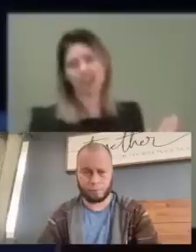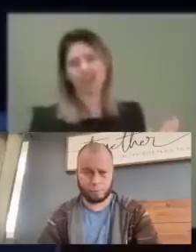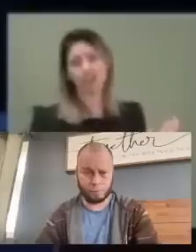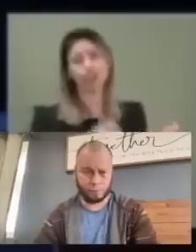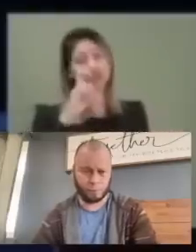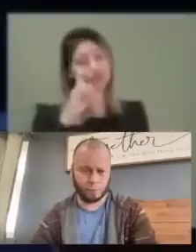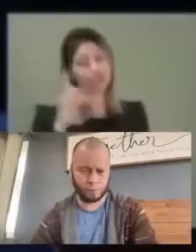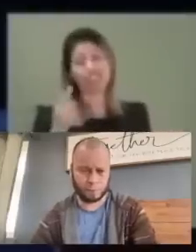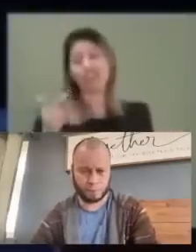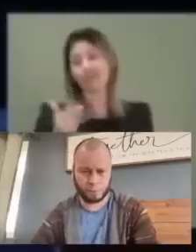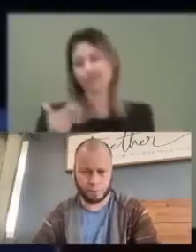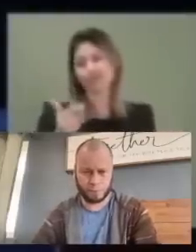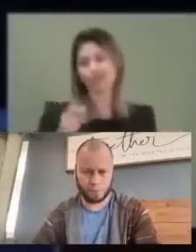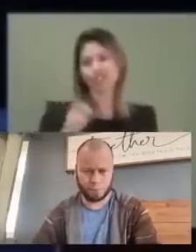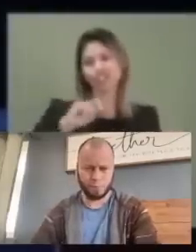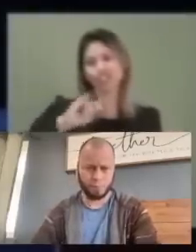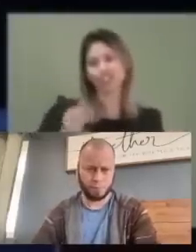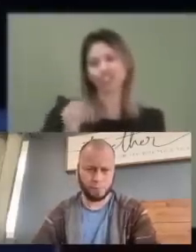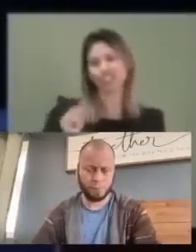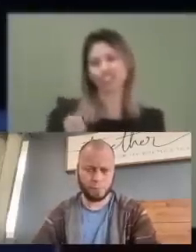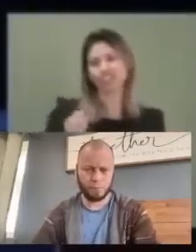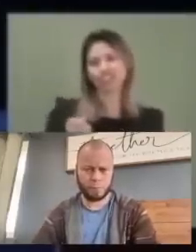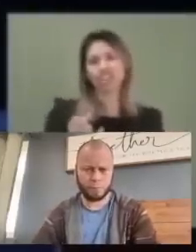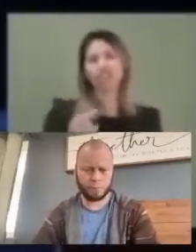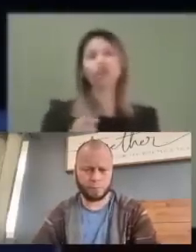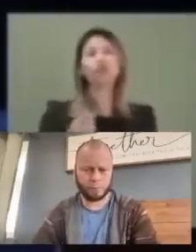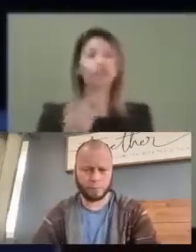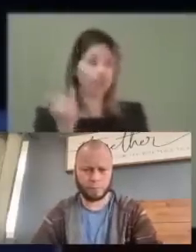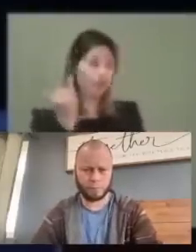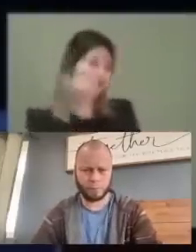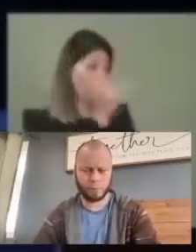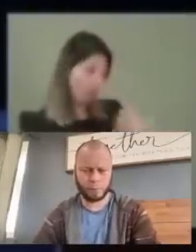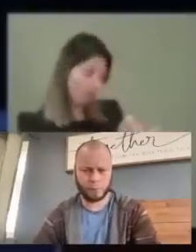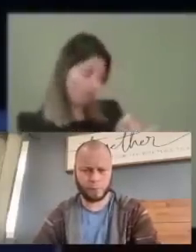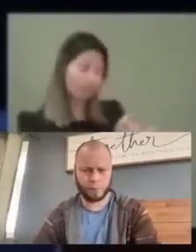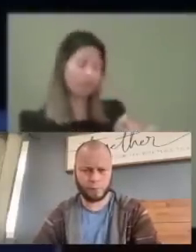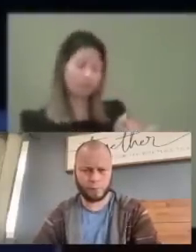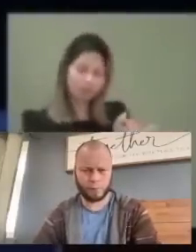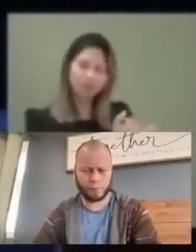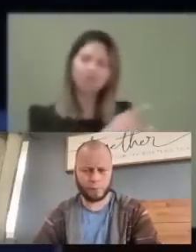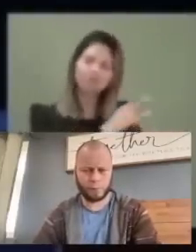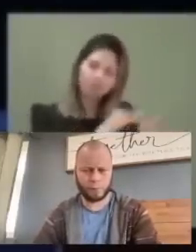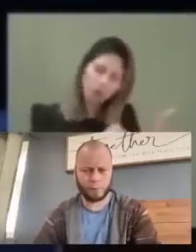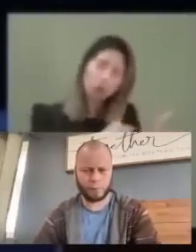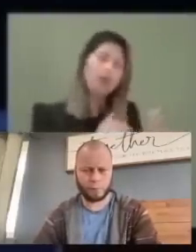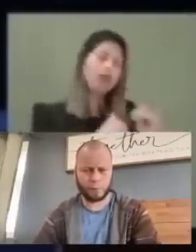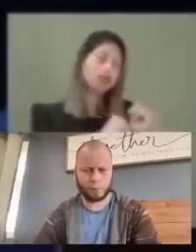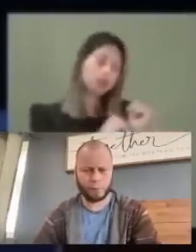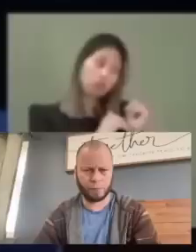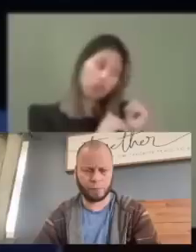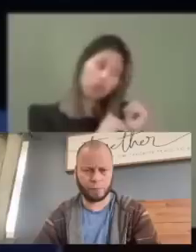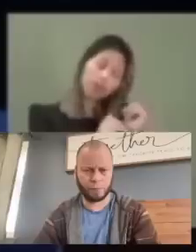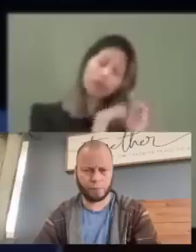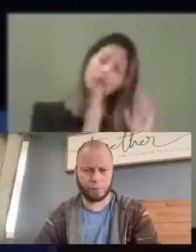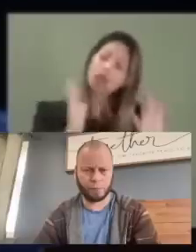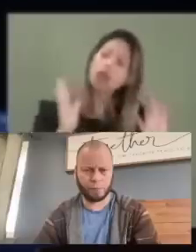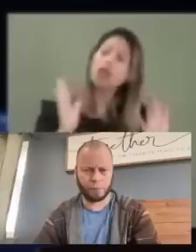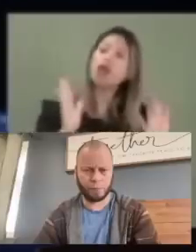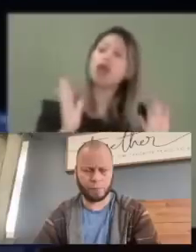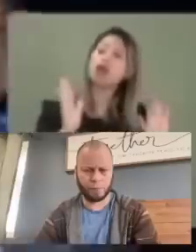foi informado a o documento da abim ele é sigiloso por isso que ele não pode ser